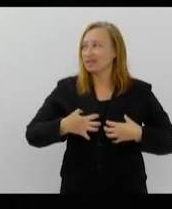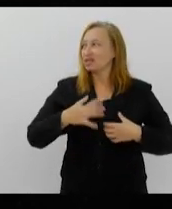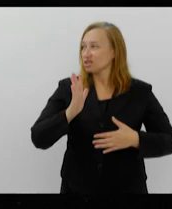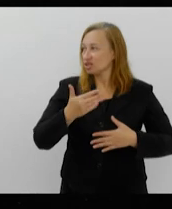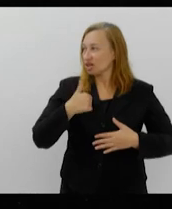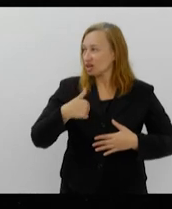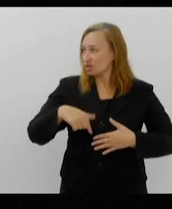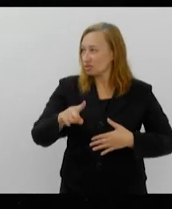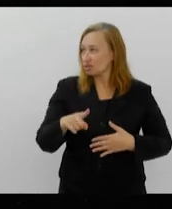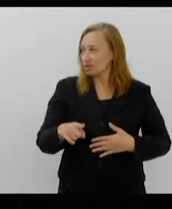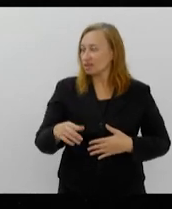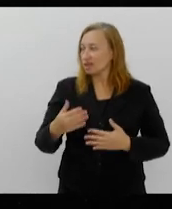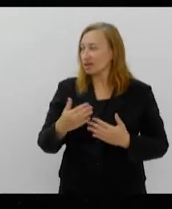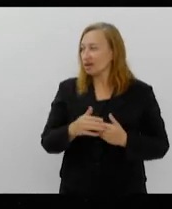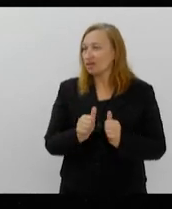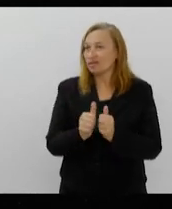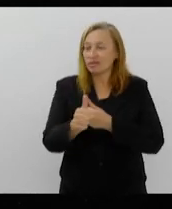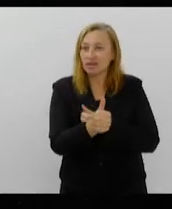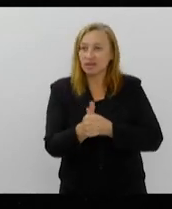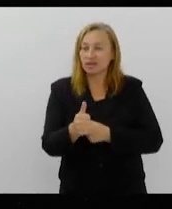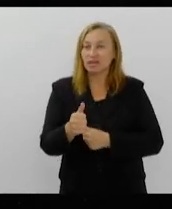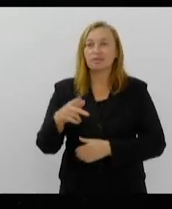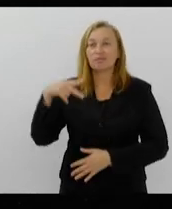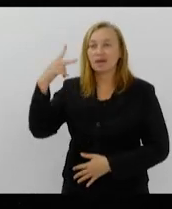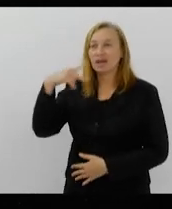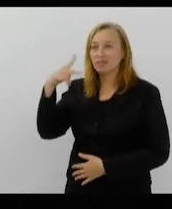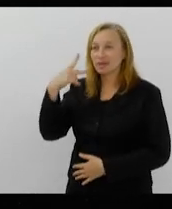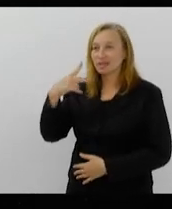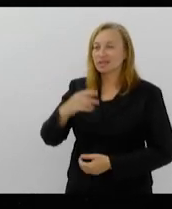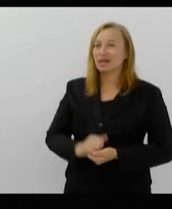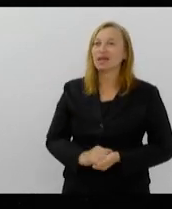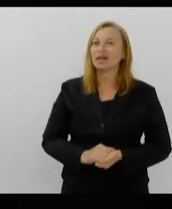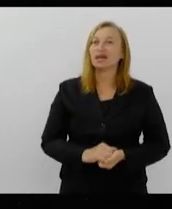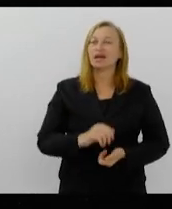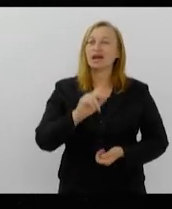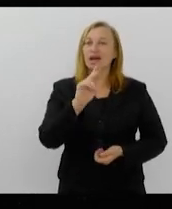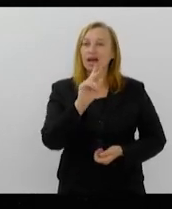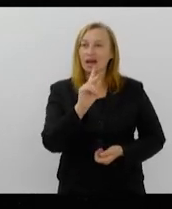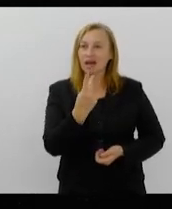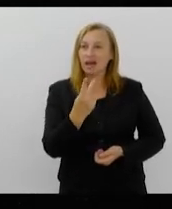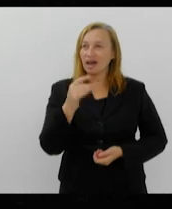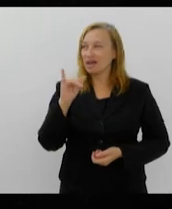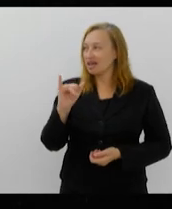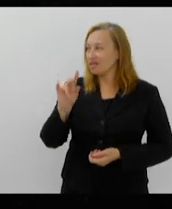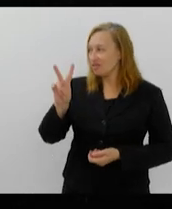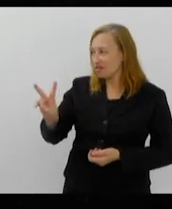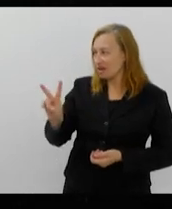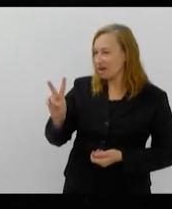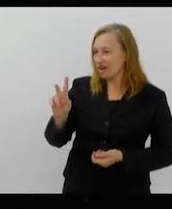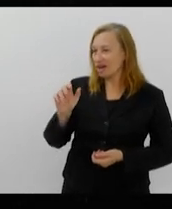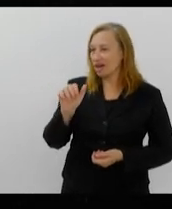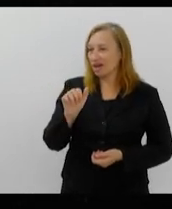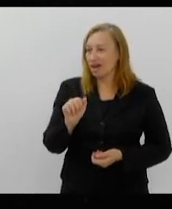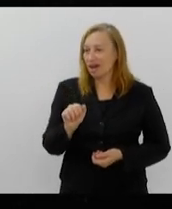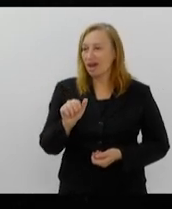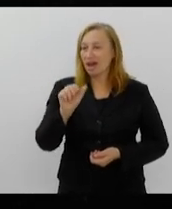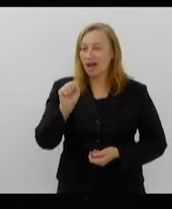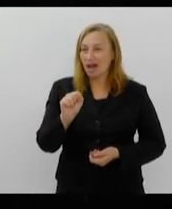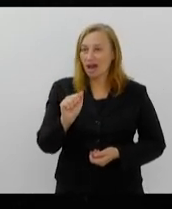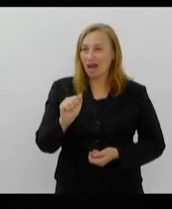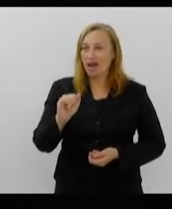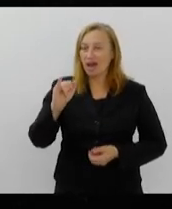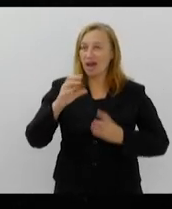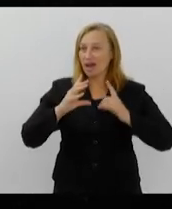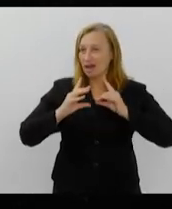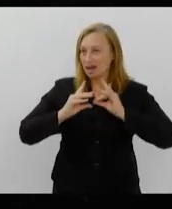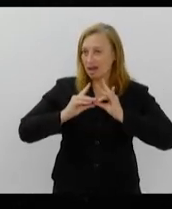Frente Parlamentar de Enfrentamento à Tuberculose, ao HIV/AIDS, mais uma vez, apesar da